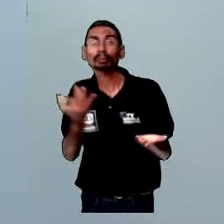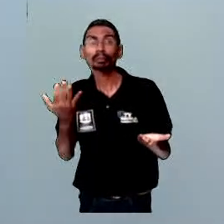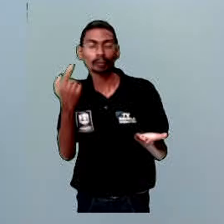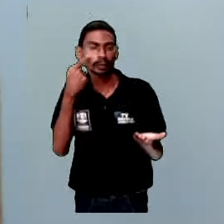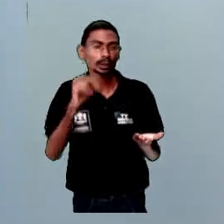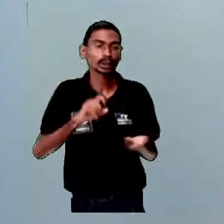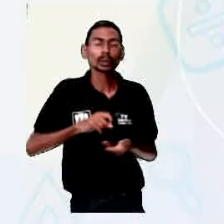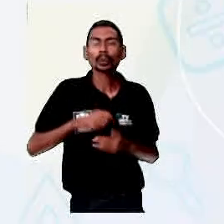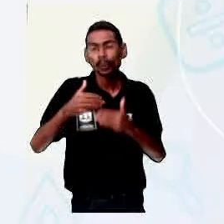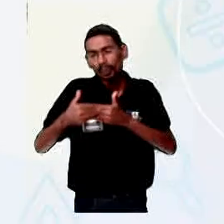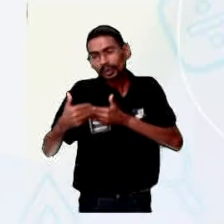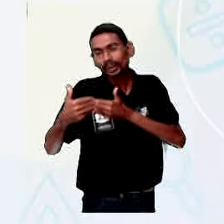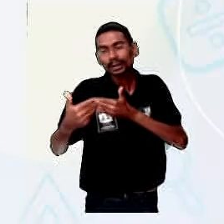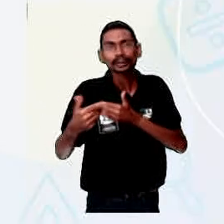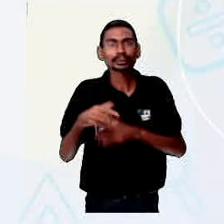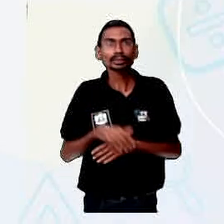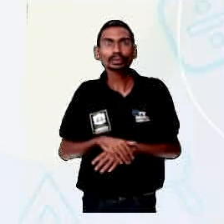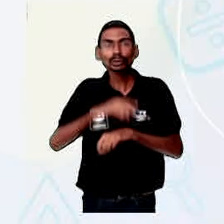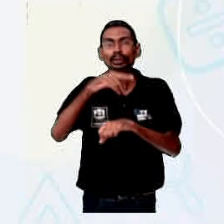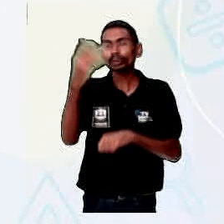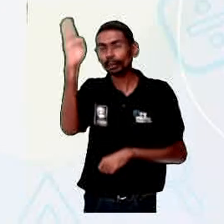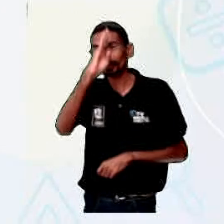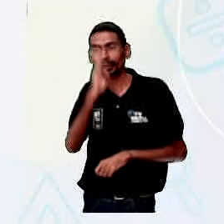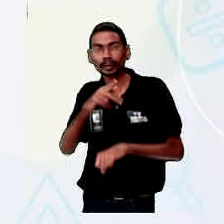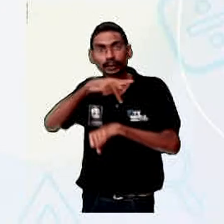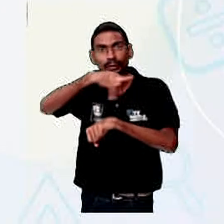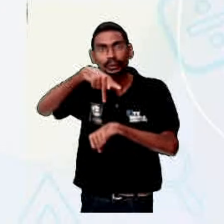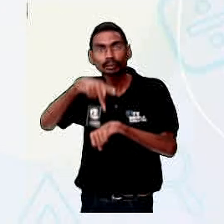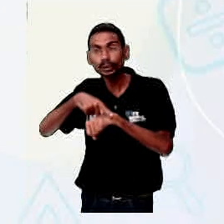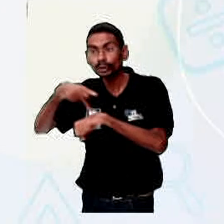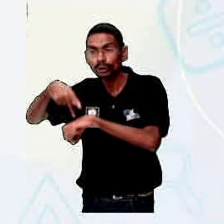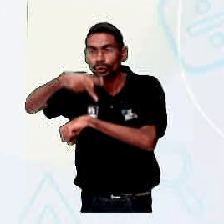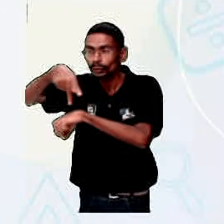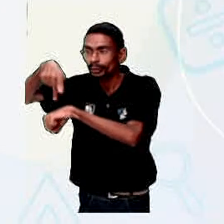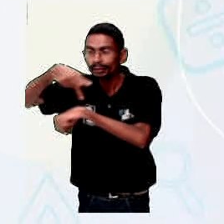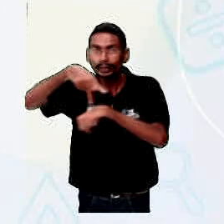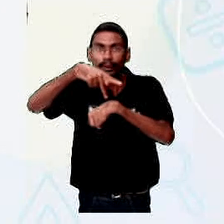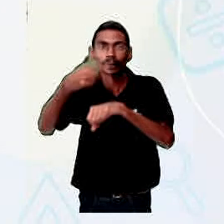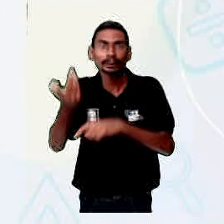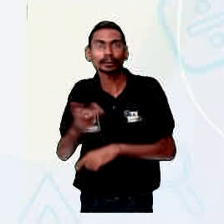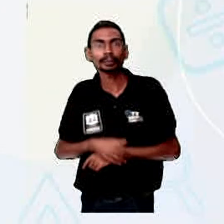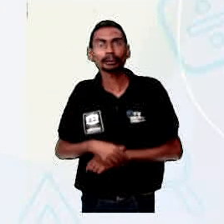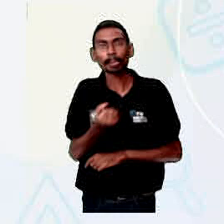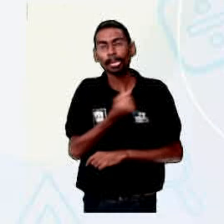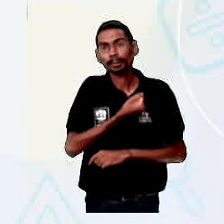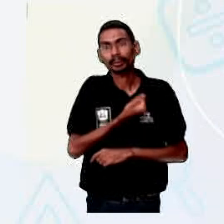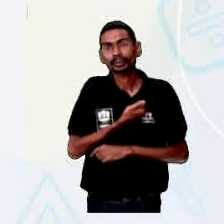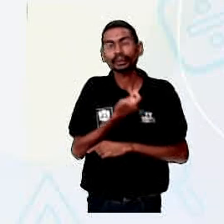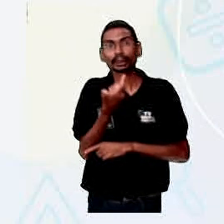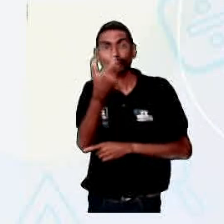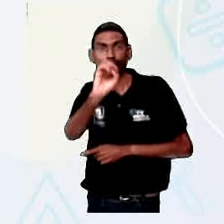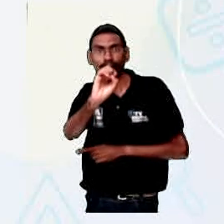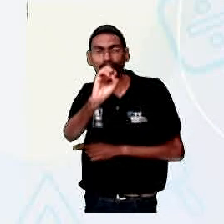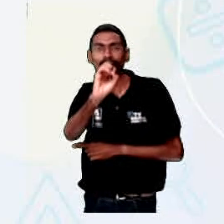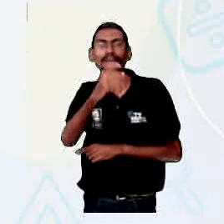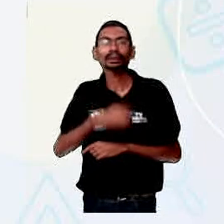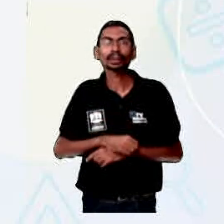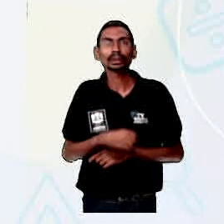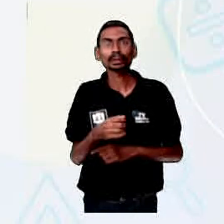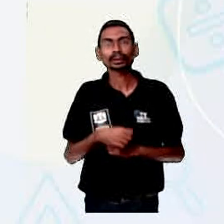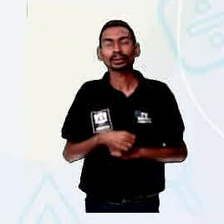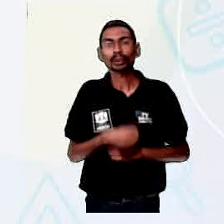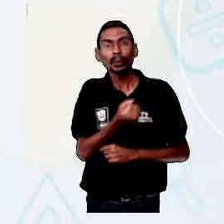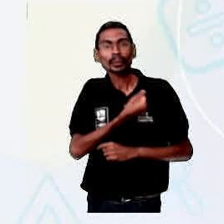no Brasil e na maioria dos países é adotado atualmente o sistema de numeração decimal. Então esse nomezinho decimal a gente